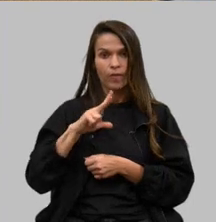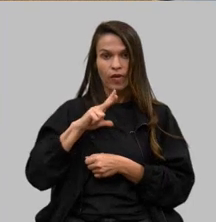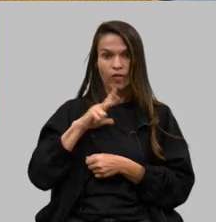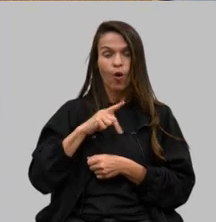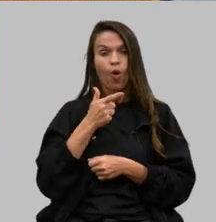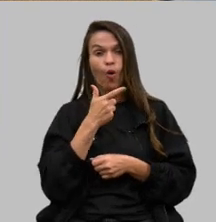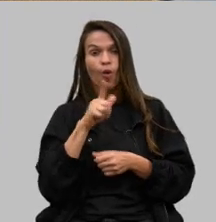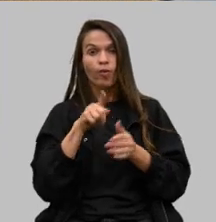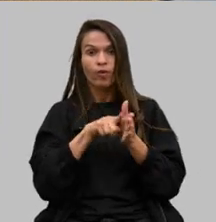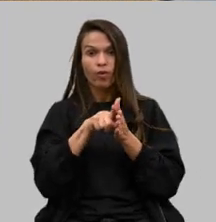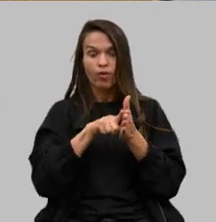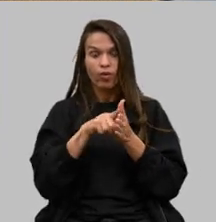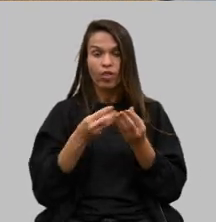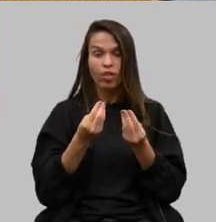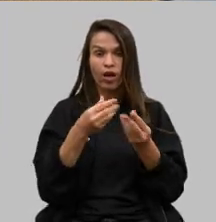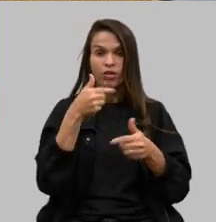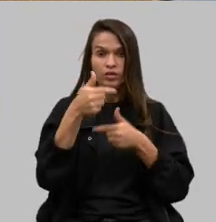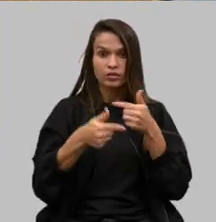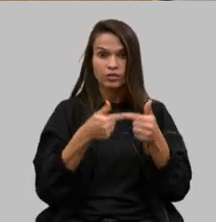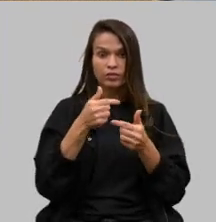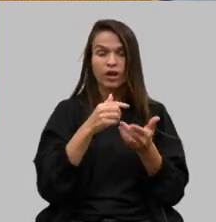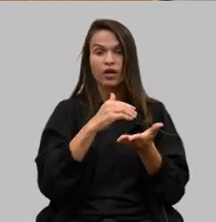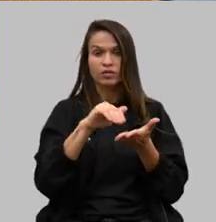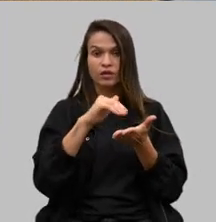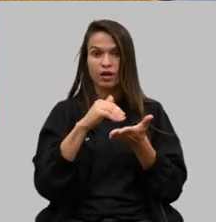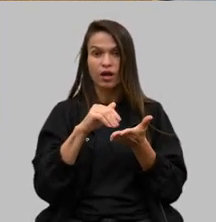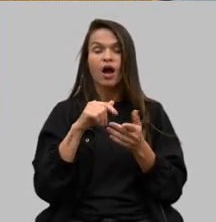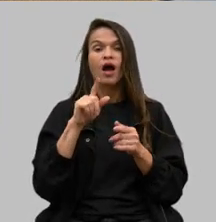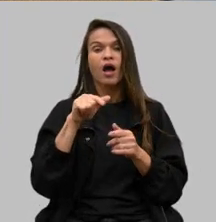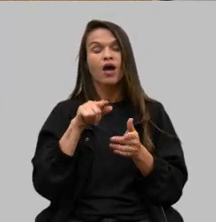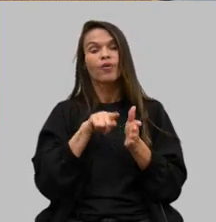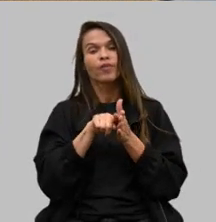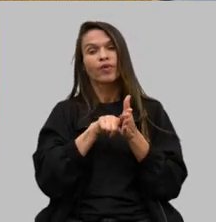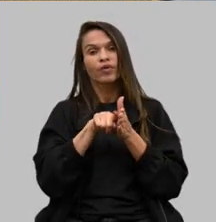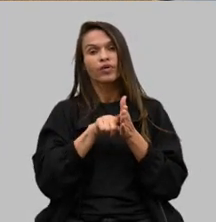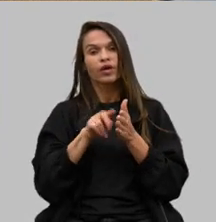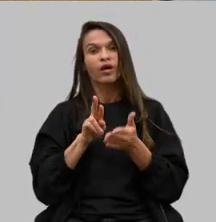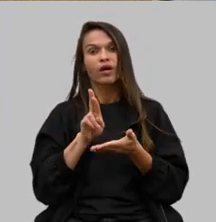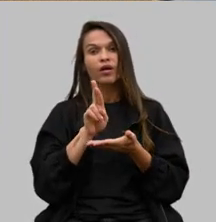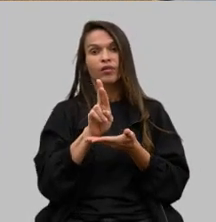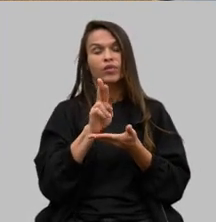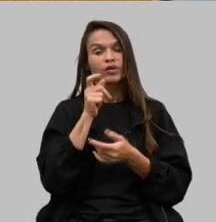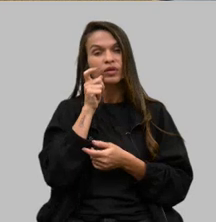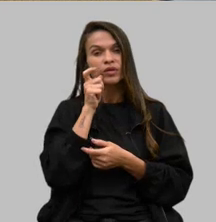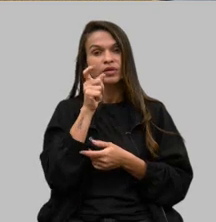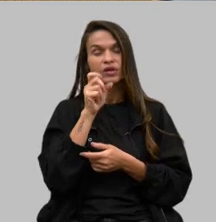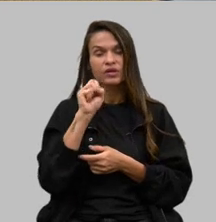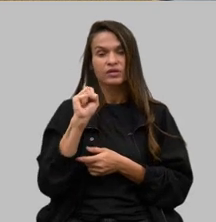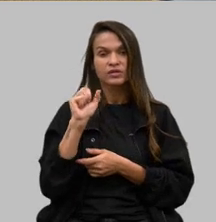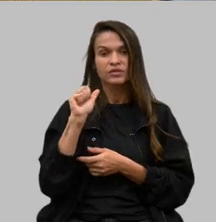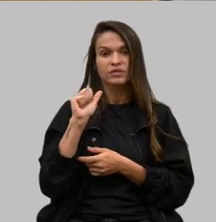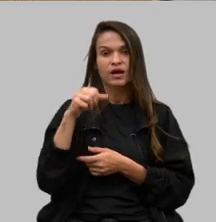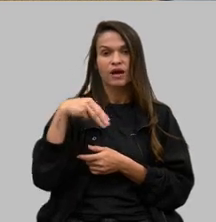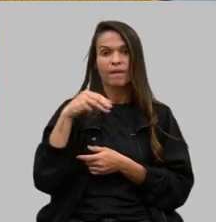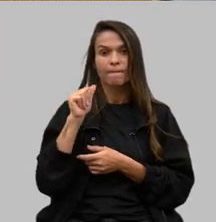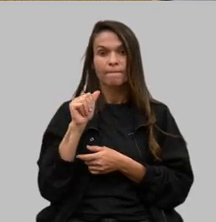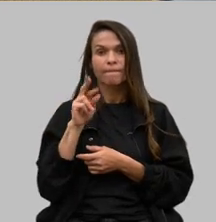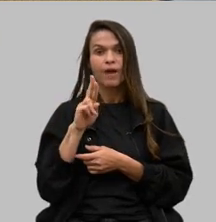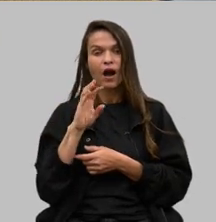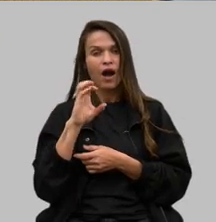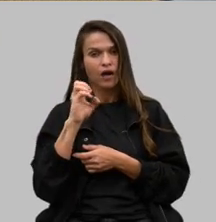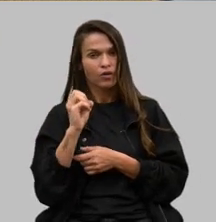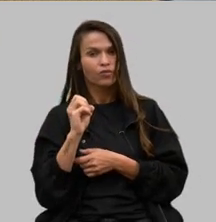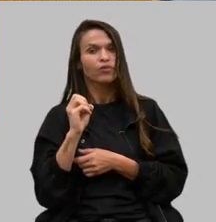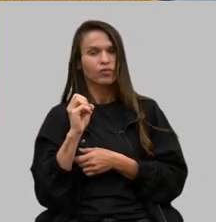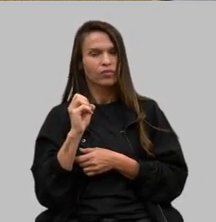presta esse serviço à secretaria é uma consultoria que representa interesses da Samarco eu tô conseguindo